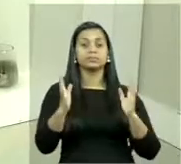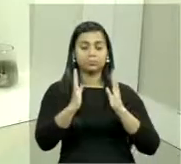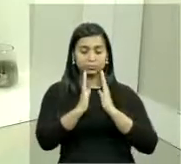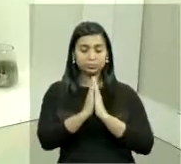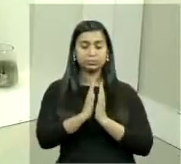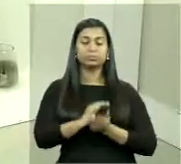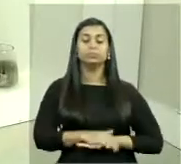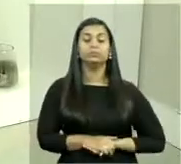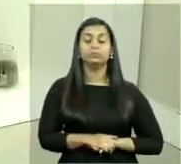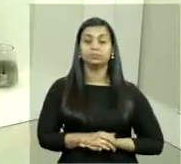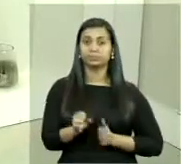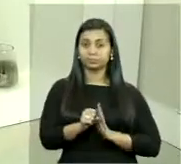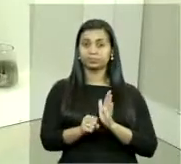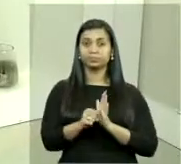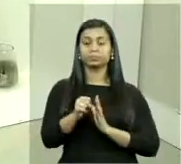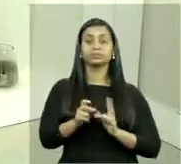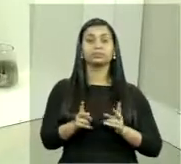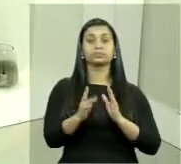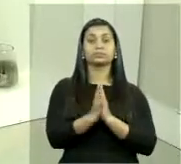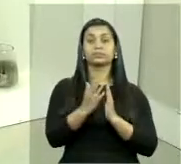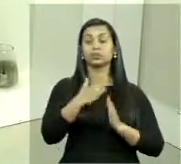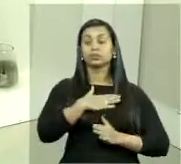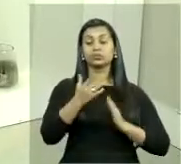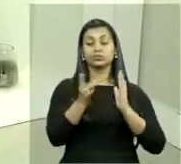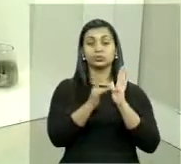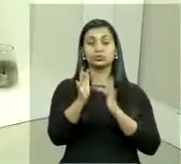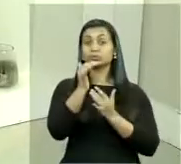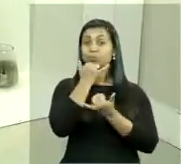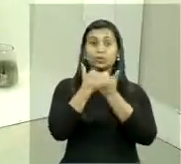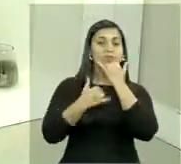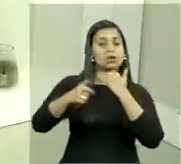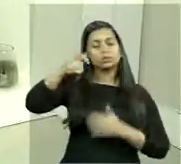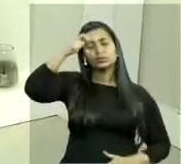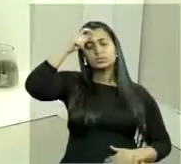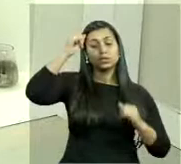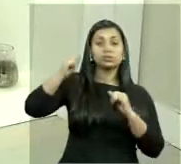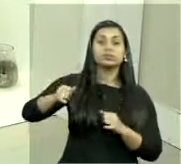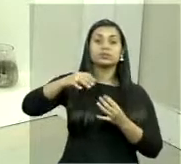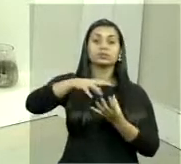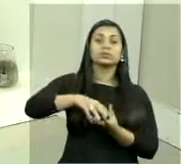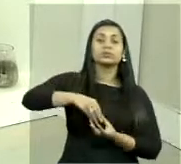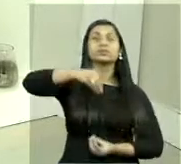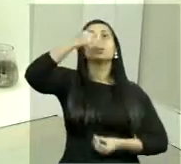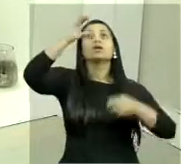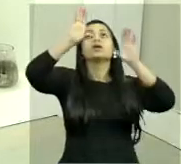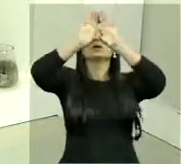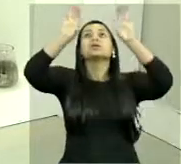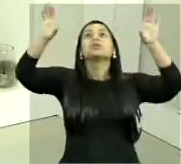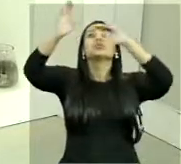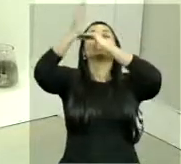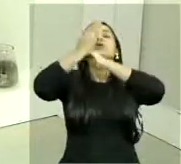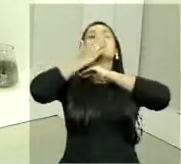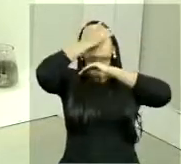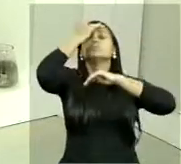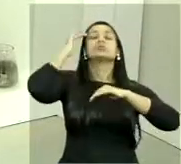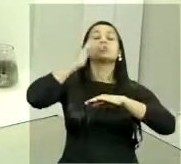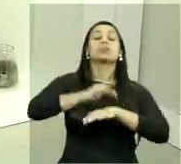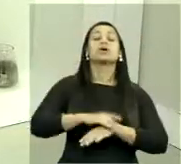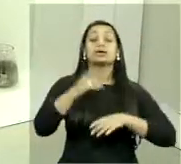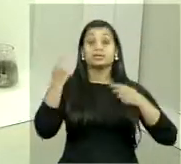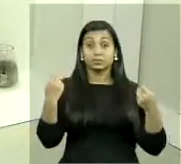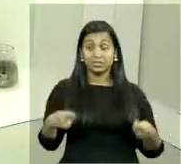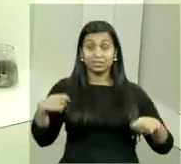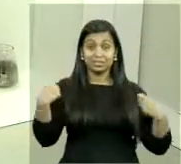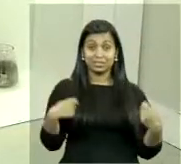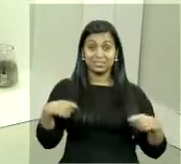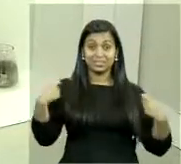princípio, agora e sempre, por todos os séculos. Amém. Ó meu Jesus, perdoai-nos, livrai-nos do fogo do inferno, levai as almas todas para